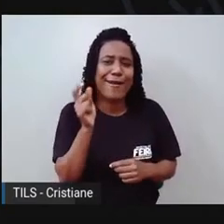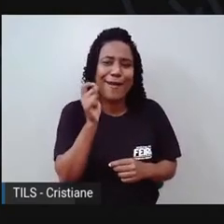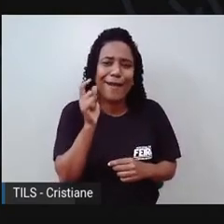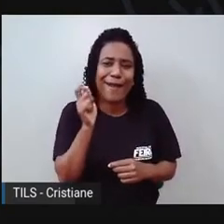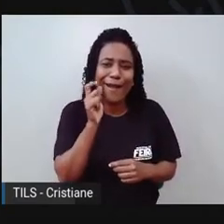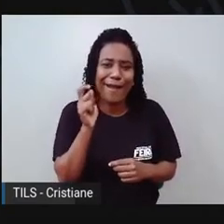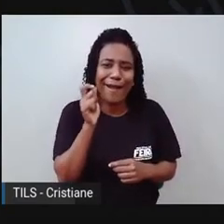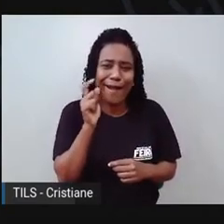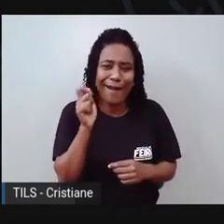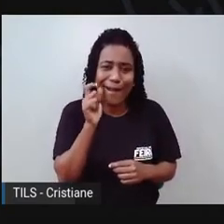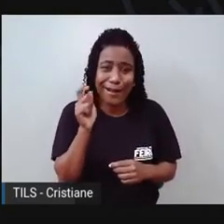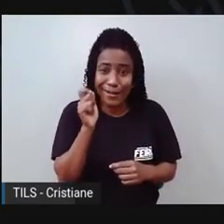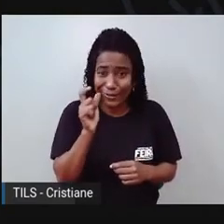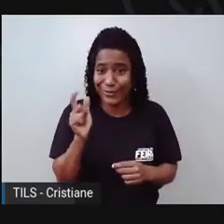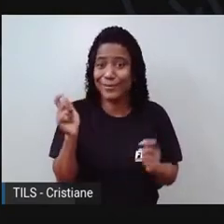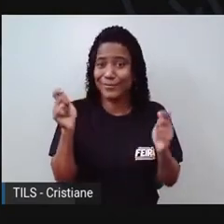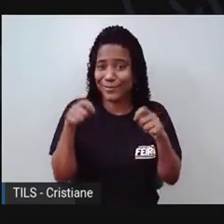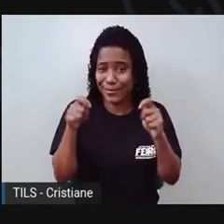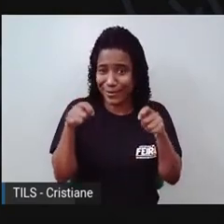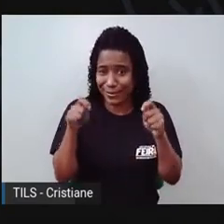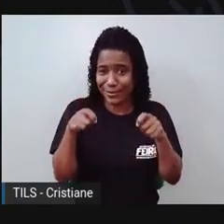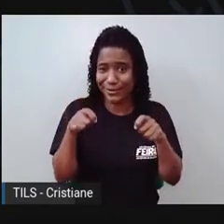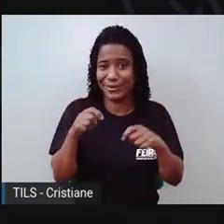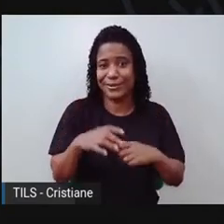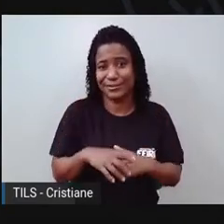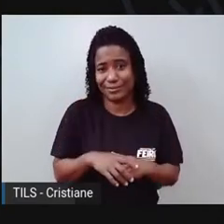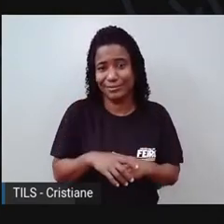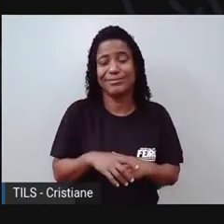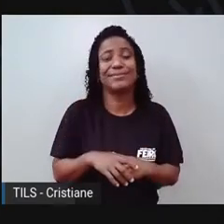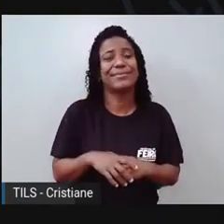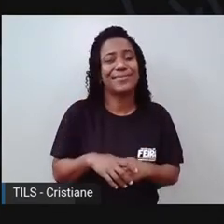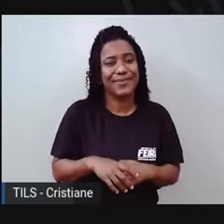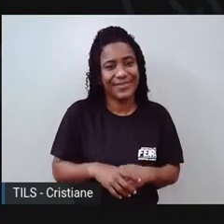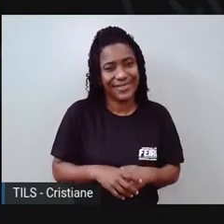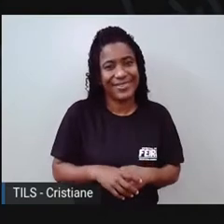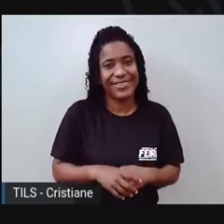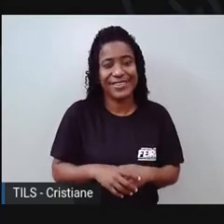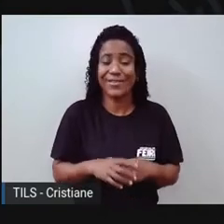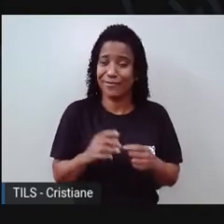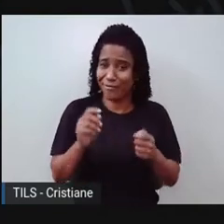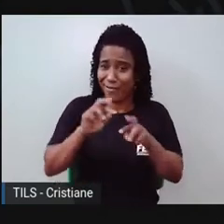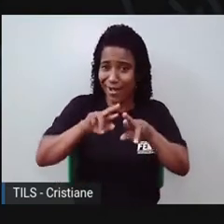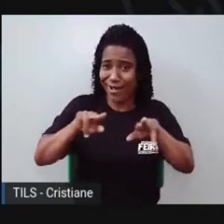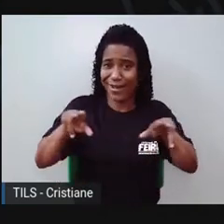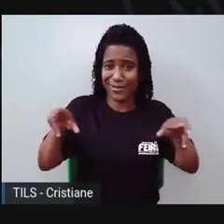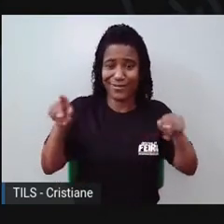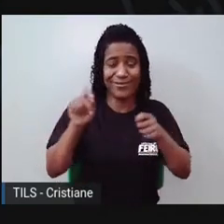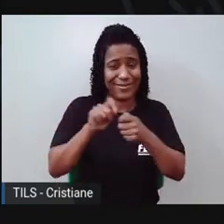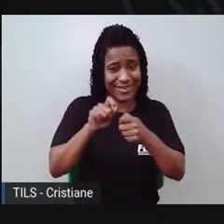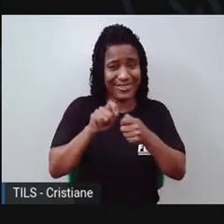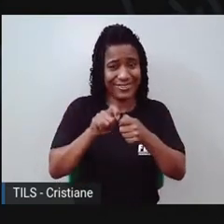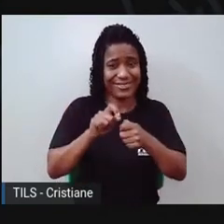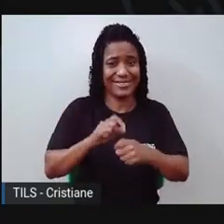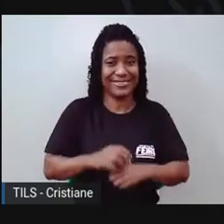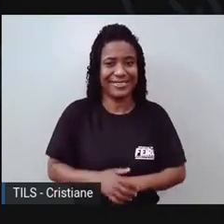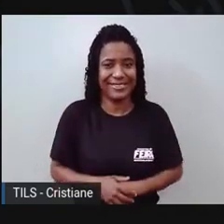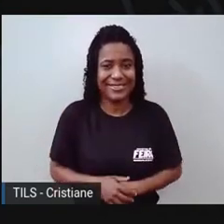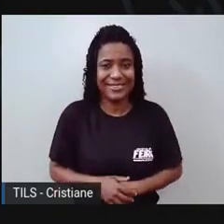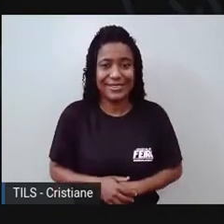bem grande, assim, do tamanho do papel higiênico, que a Pró fez. Então, agora aqui, ó, a gente